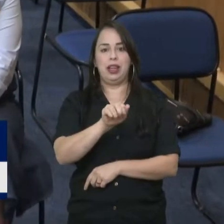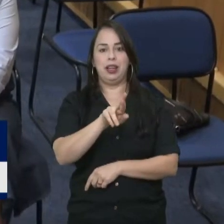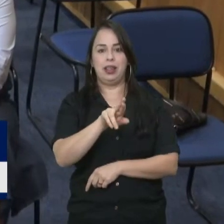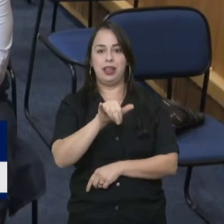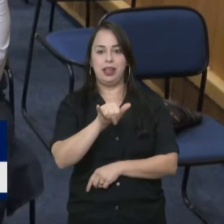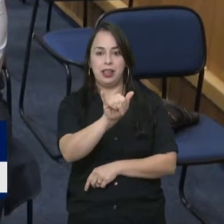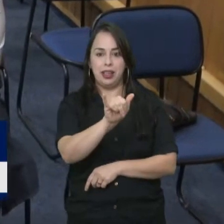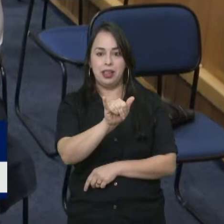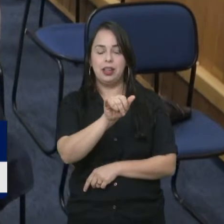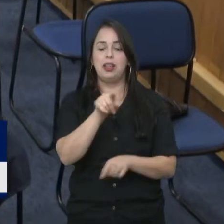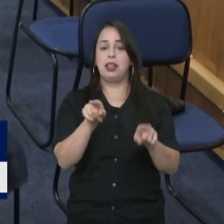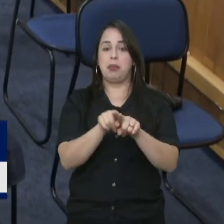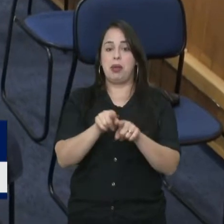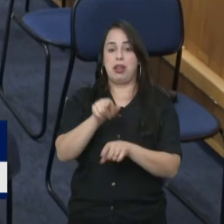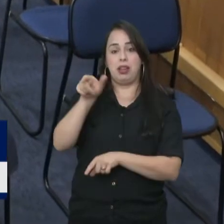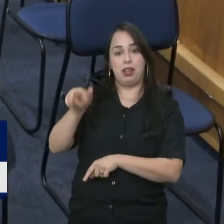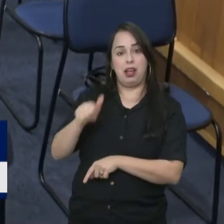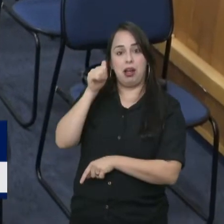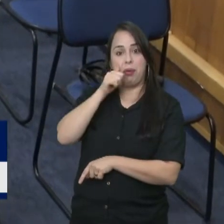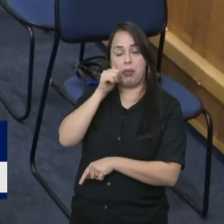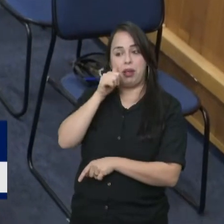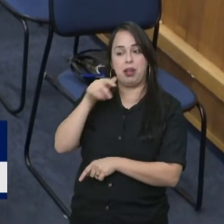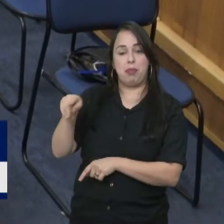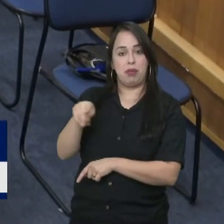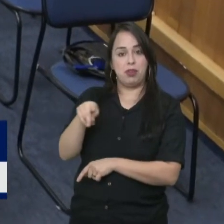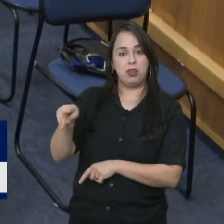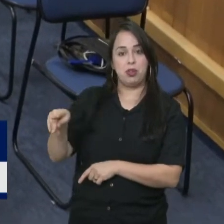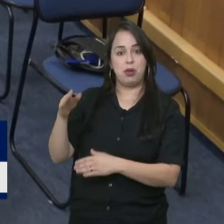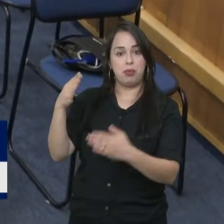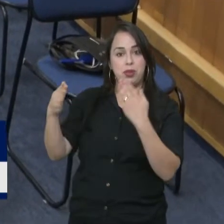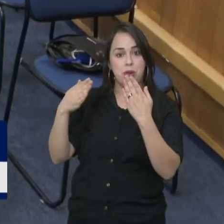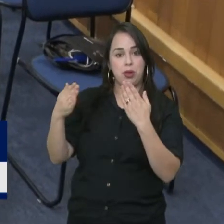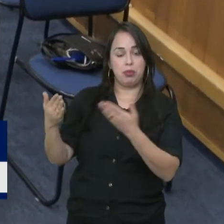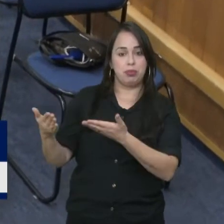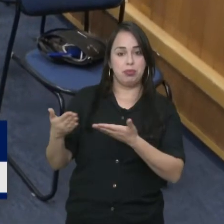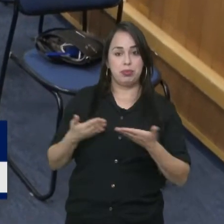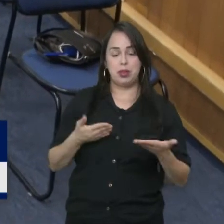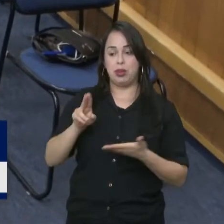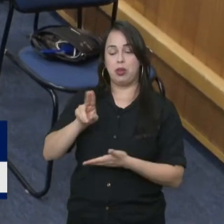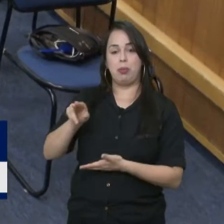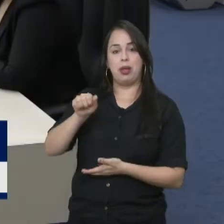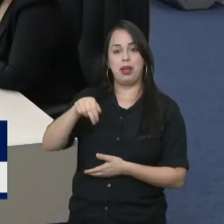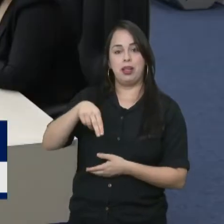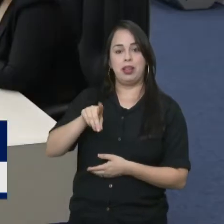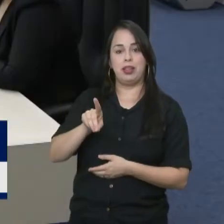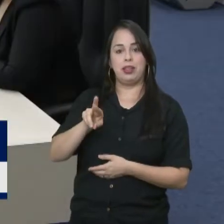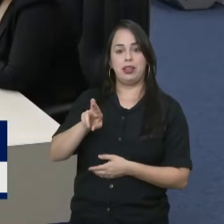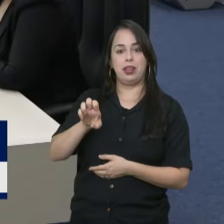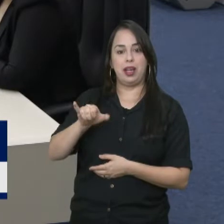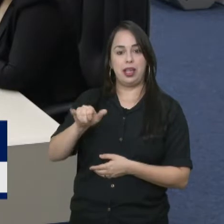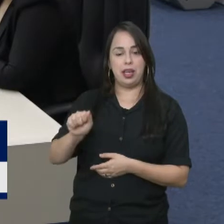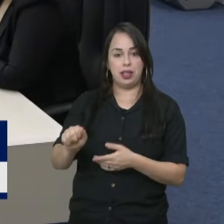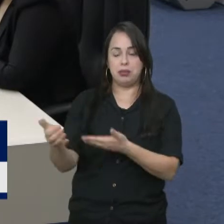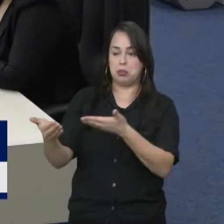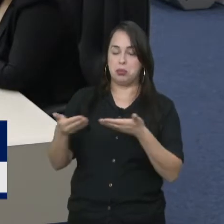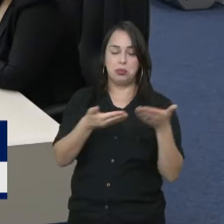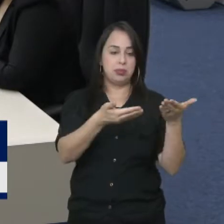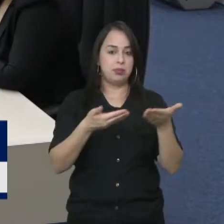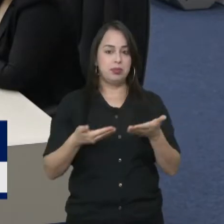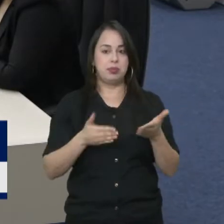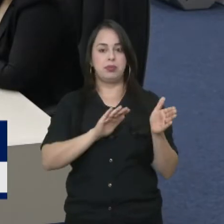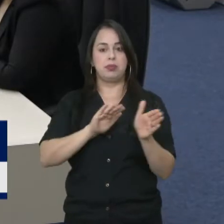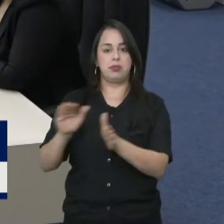Santos, professora e psicóloga. Sejam bem-vindos. Osni Teles. Ah, mais um.